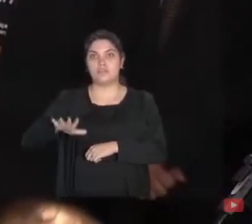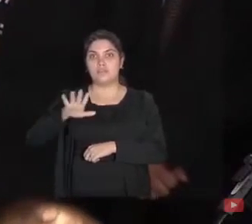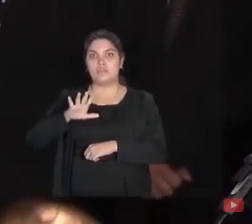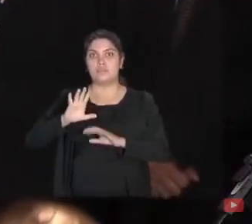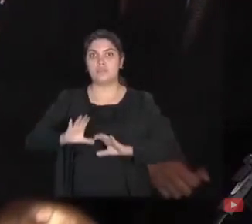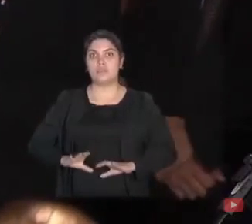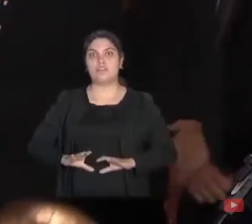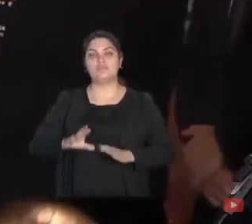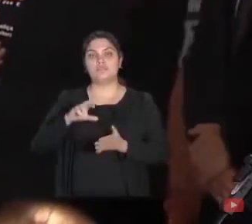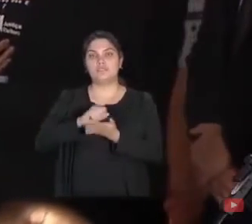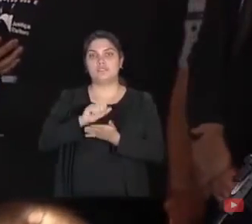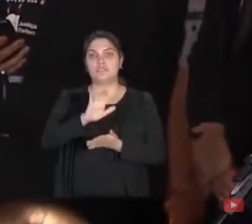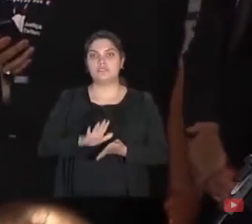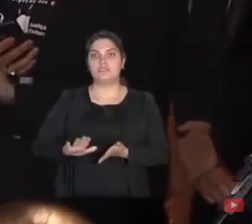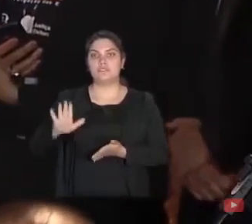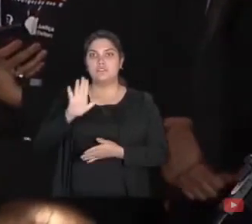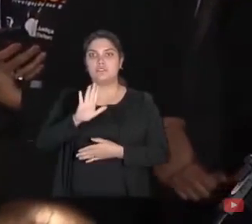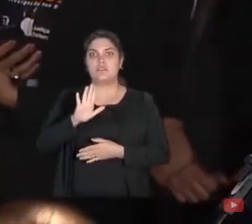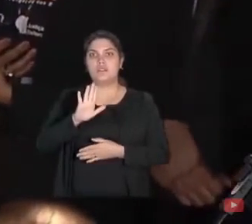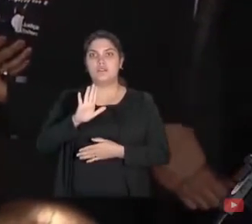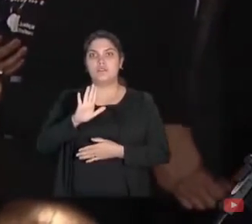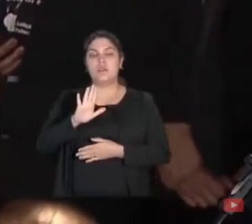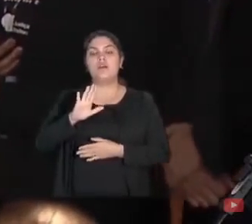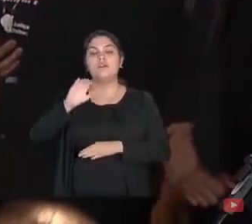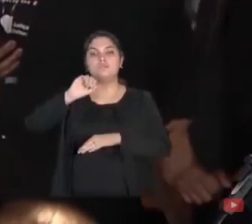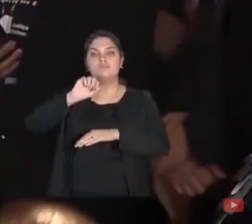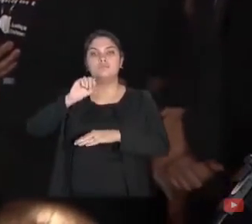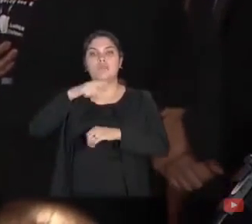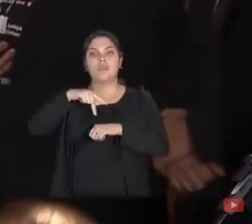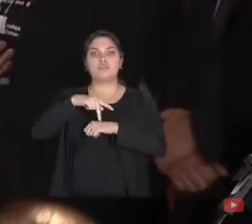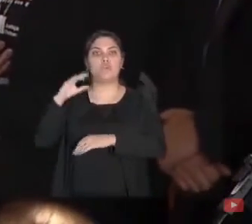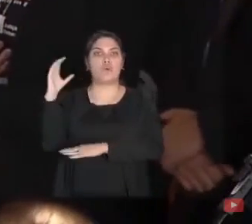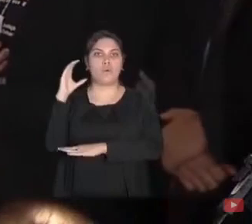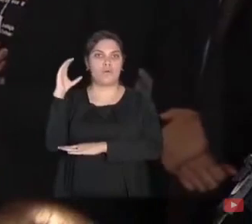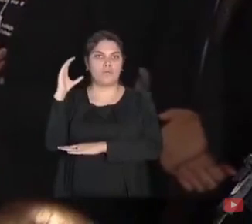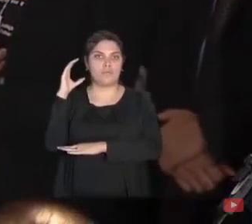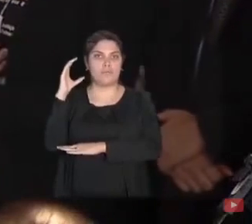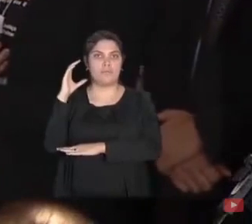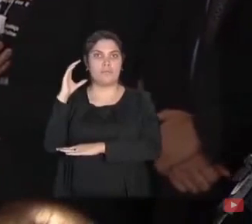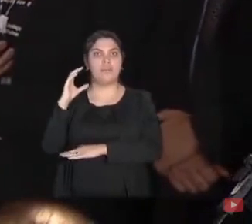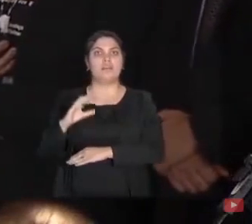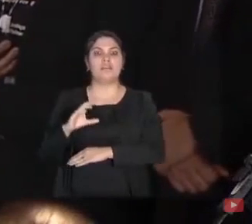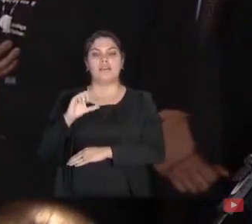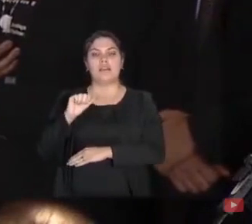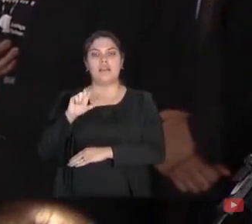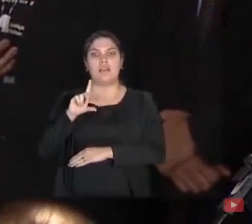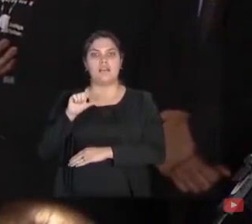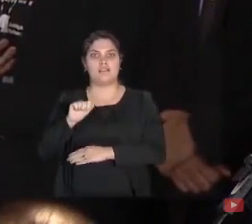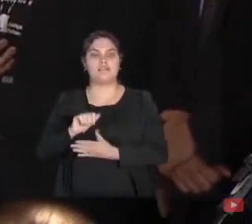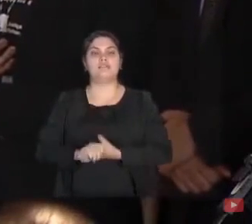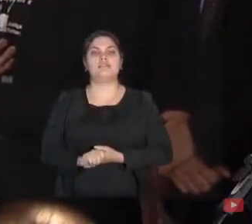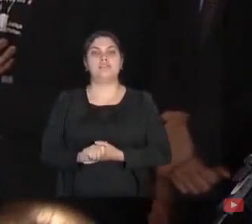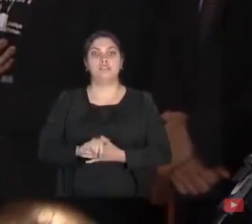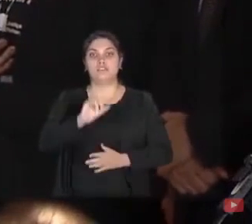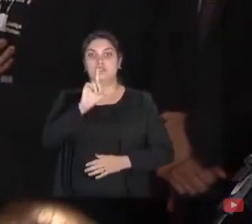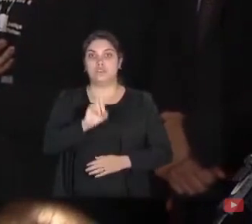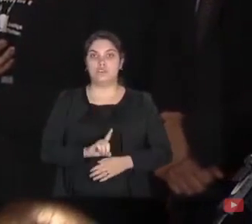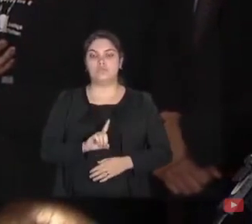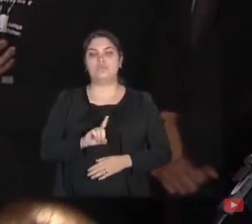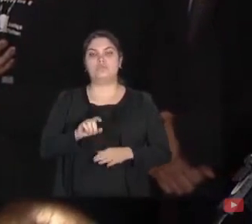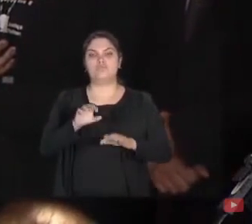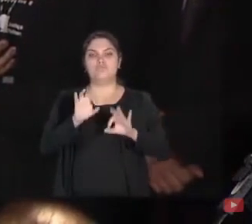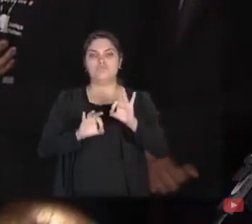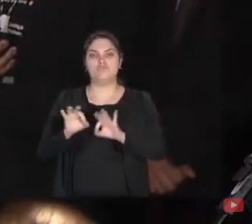da Registradoria Nacional do Estado Civil da Colômbia, Doutora Daira Ibarguen Hurtado, o Senhor Diretor do